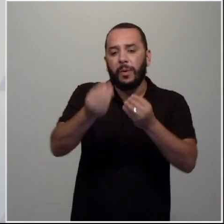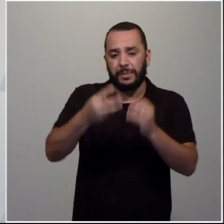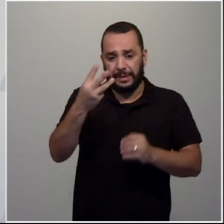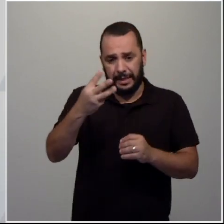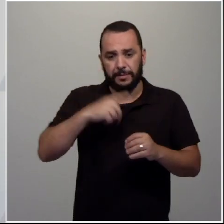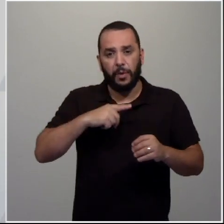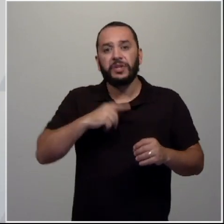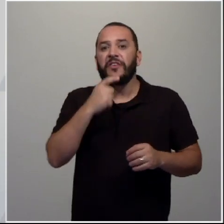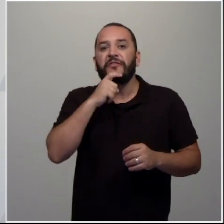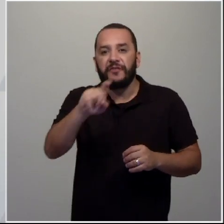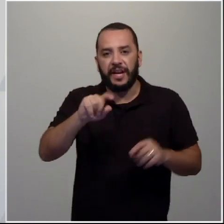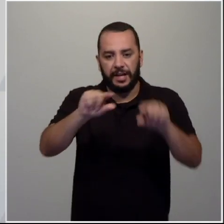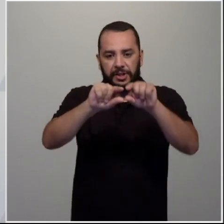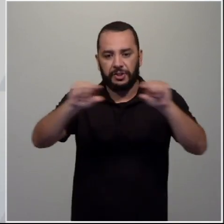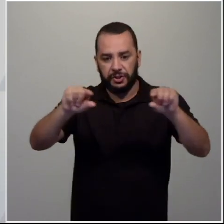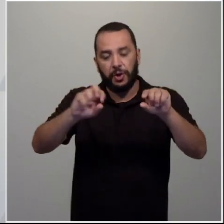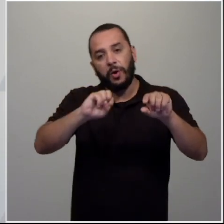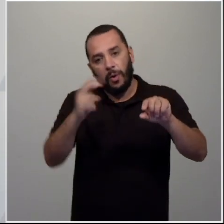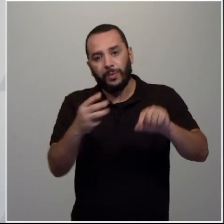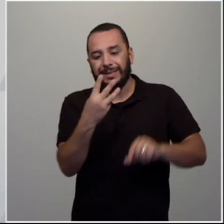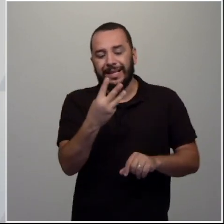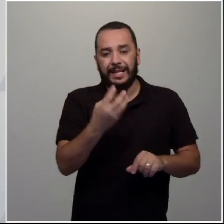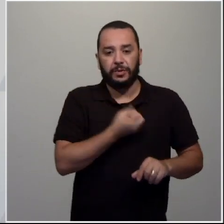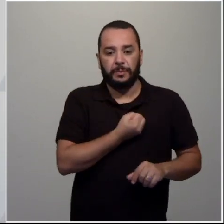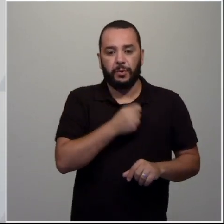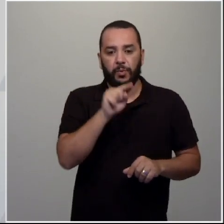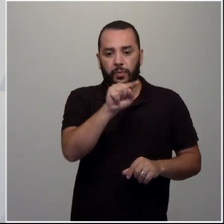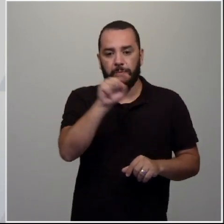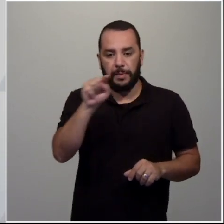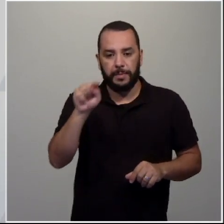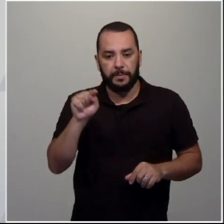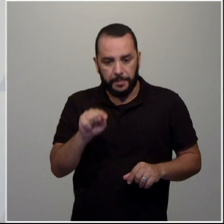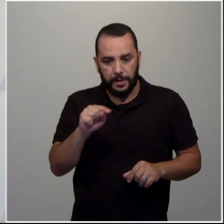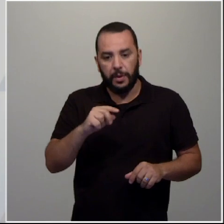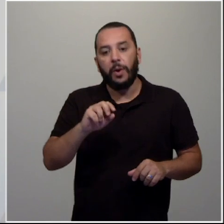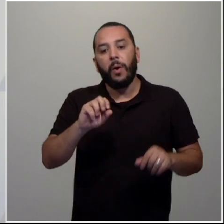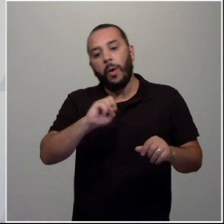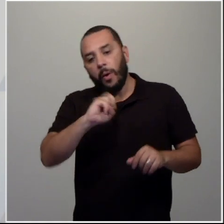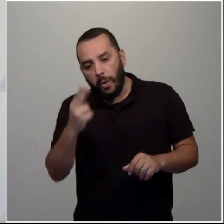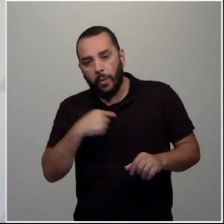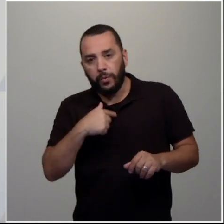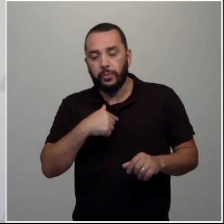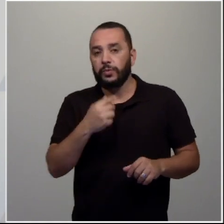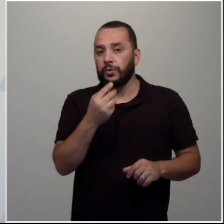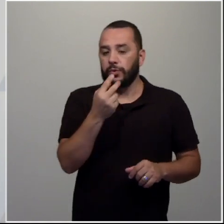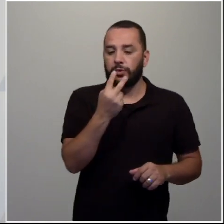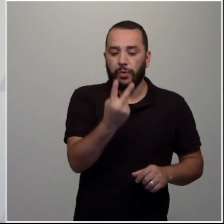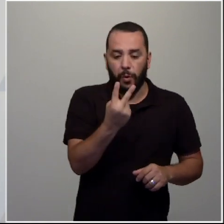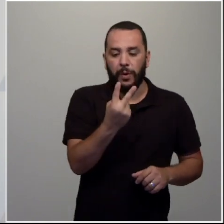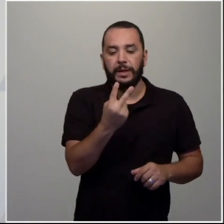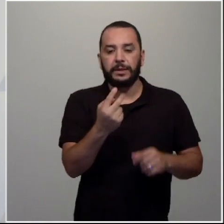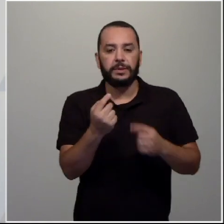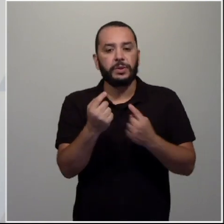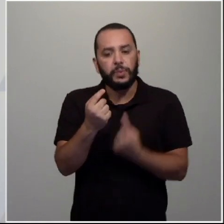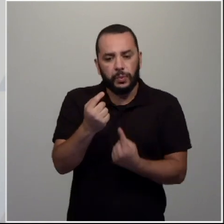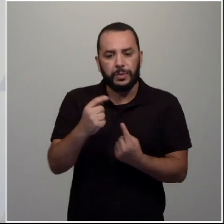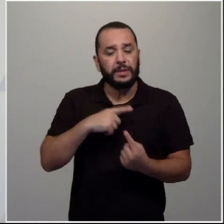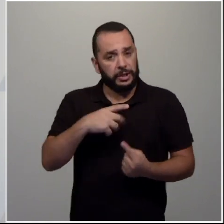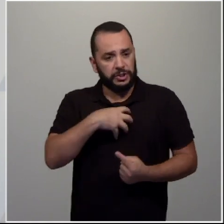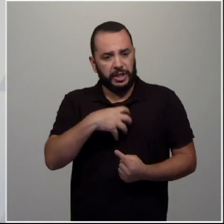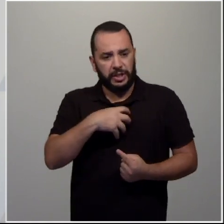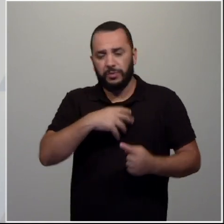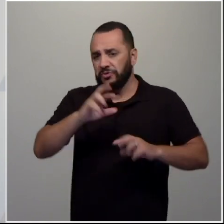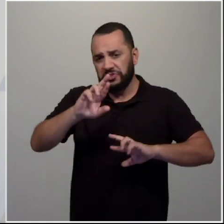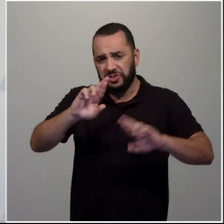posso usar três barrinhas do número 1 ou eu posso usar uma barriga do número 2 e uma barrinha do número 1 e ele tem duas formas